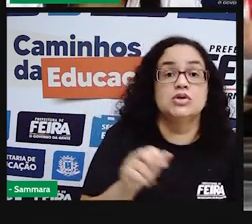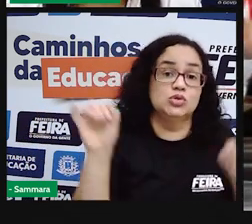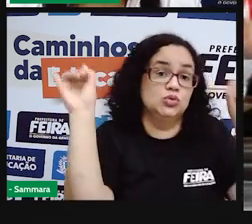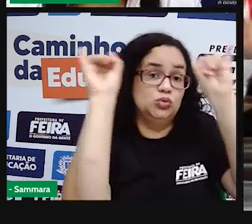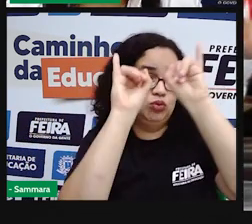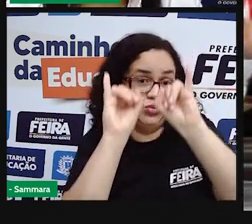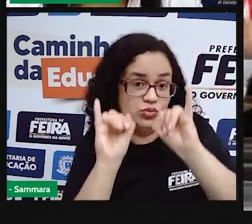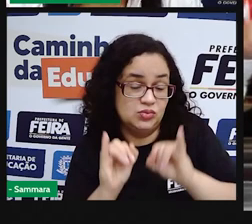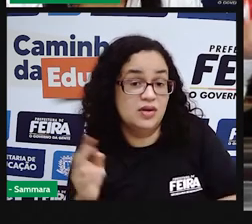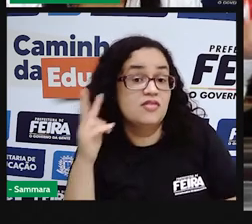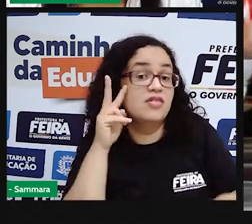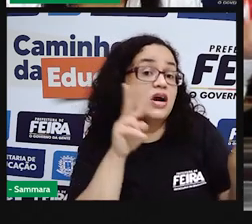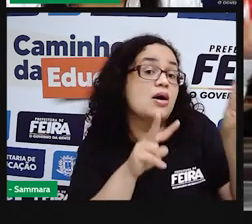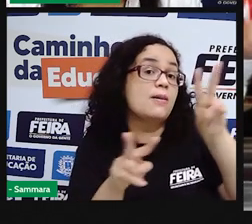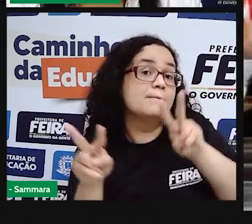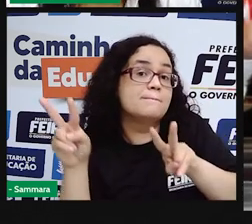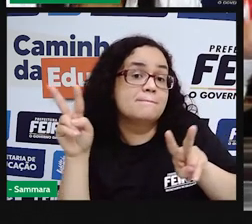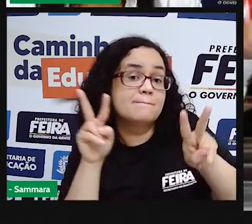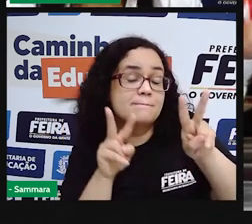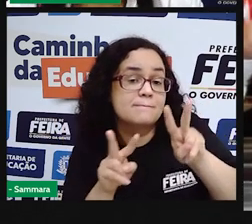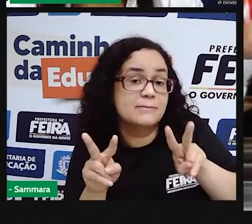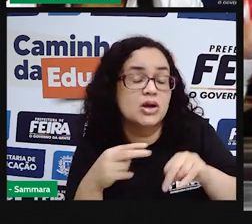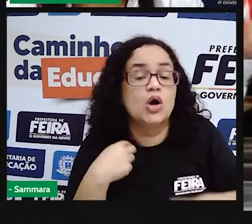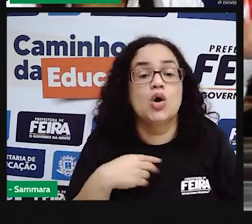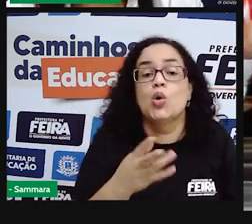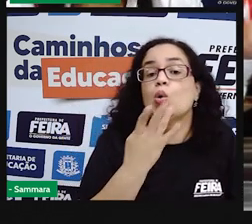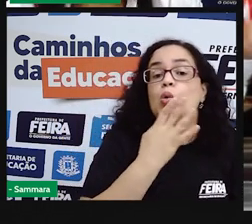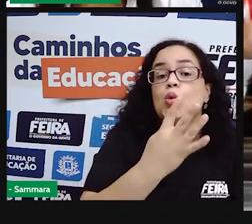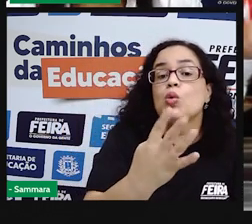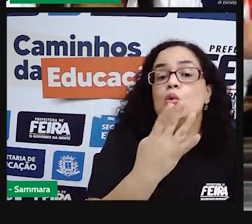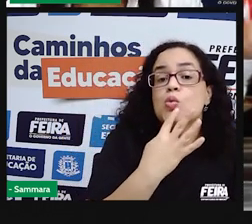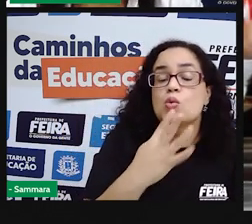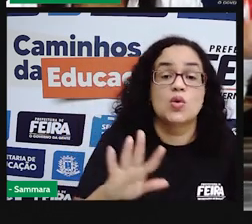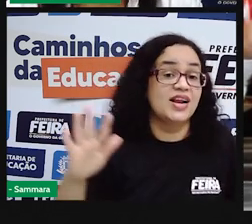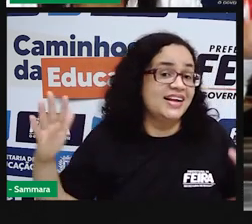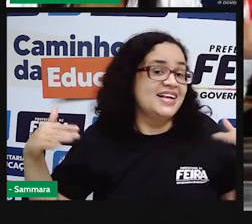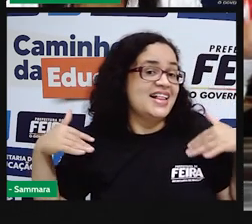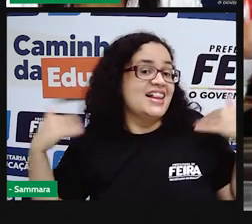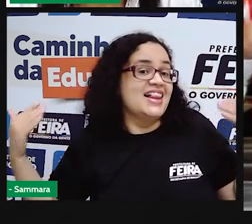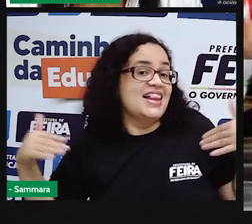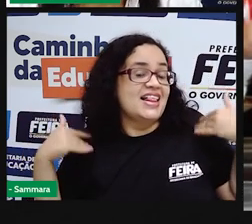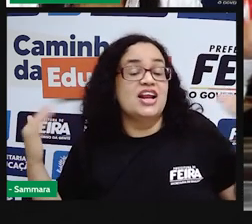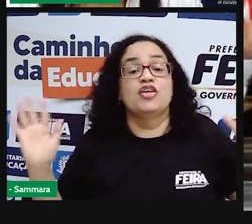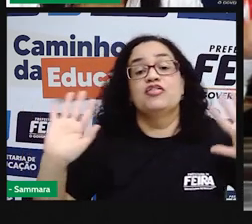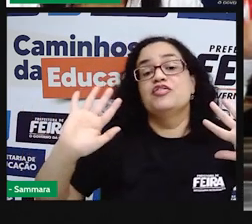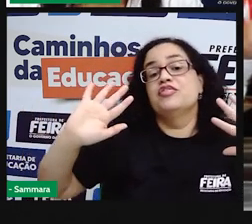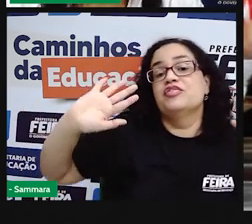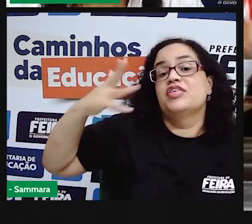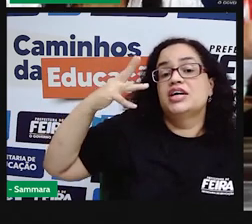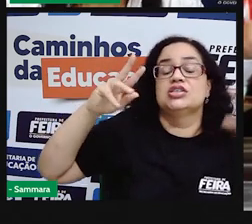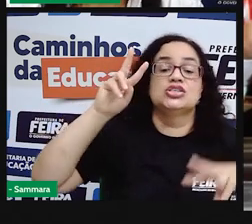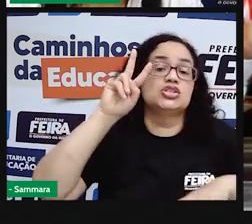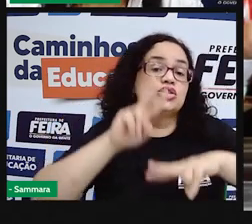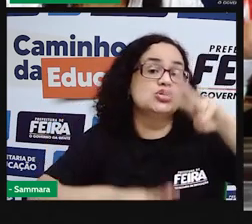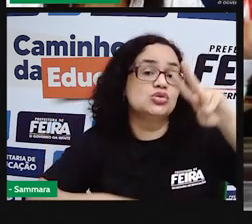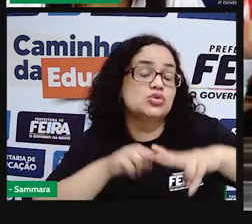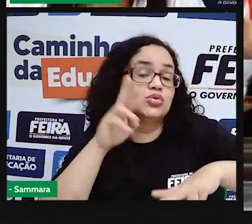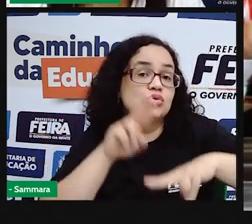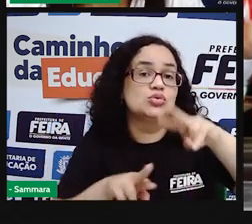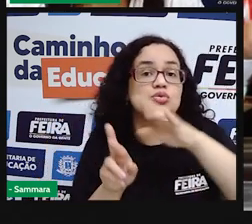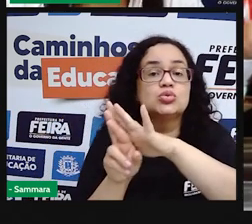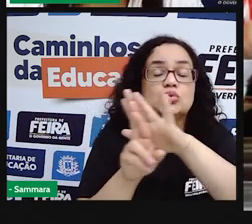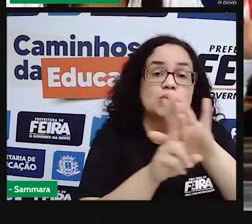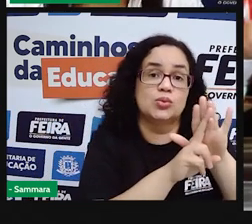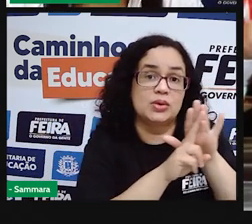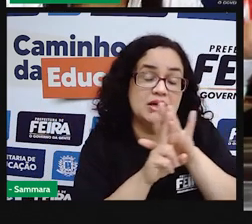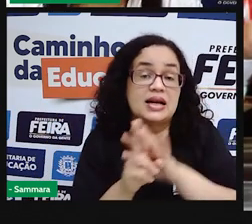gente observar todo o colorido, toda a alegria que as festas juninas sempre mostram, sempre trazem,